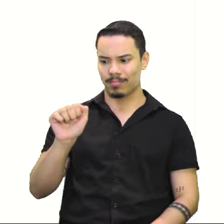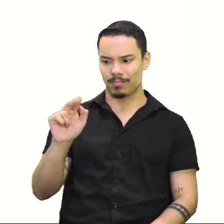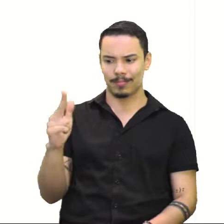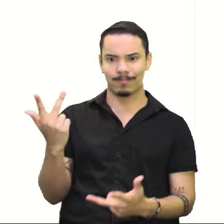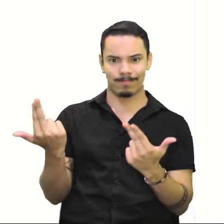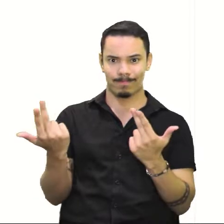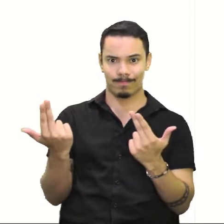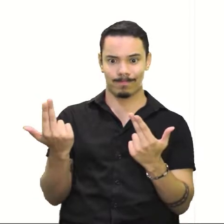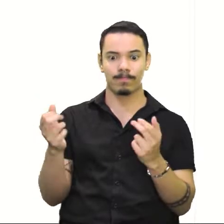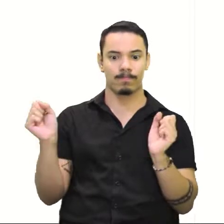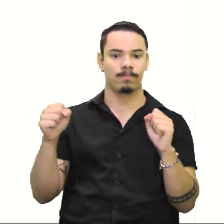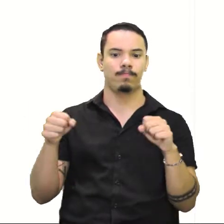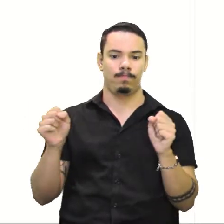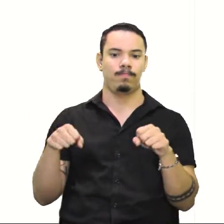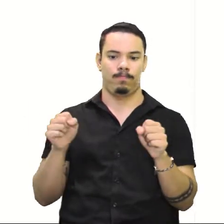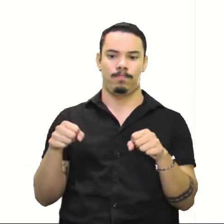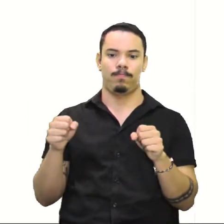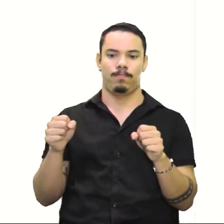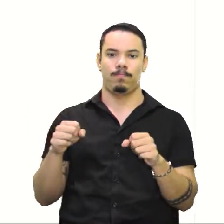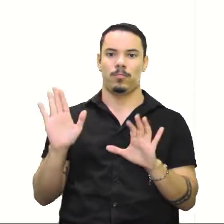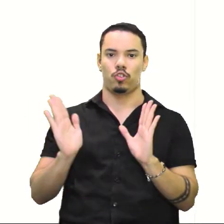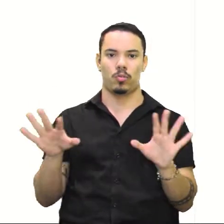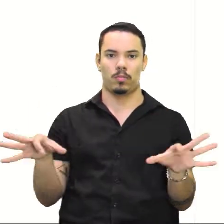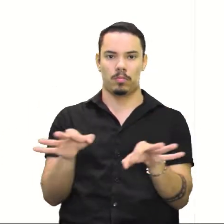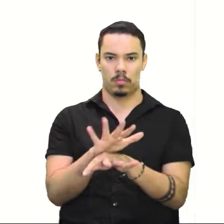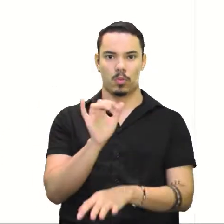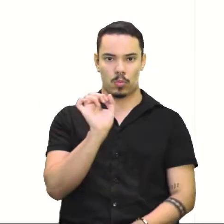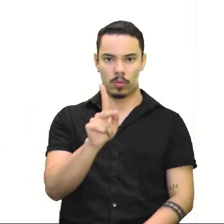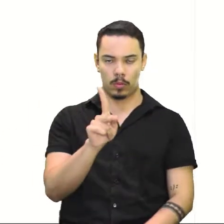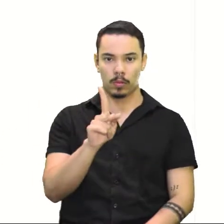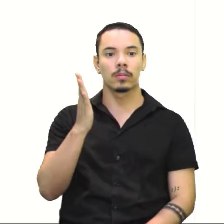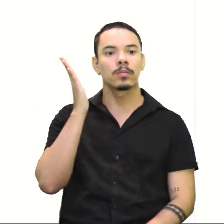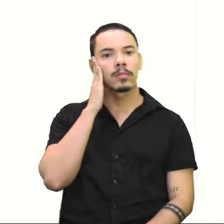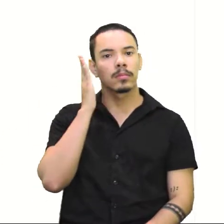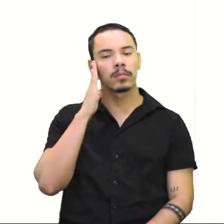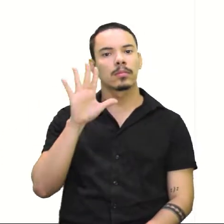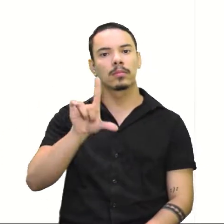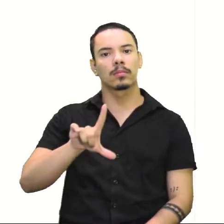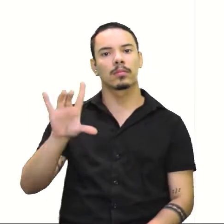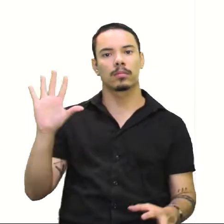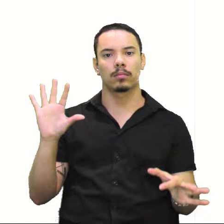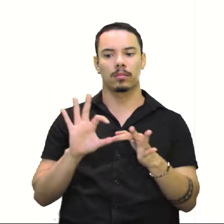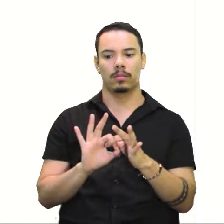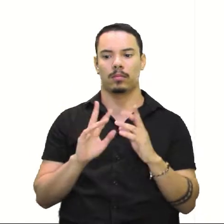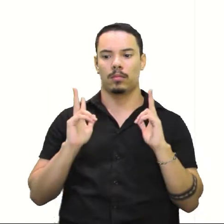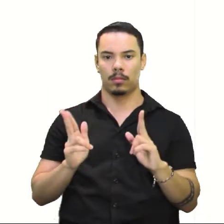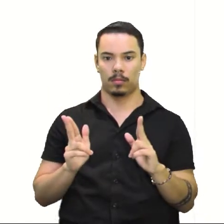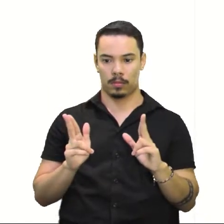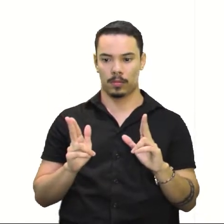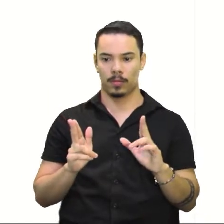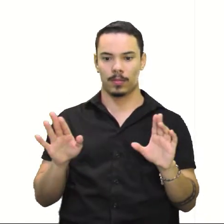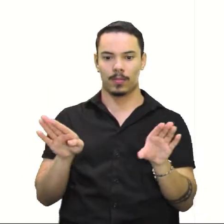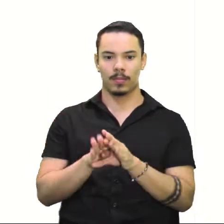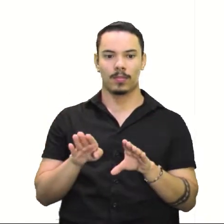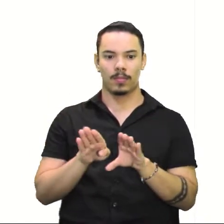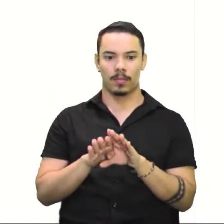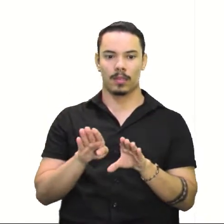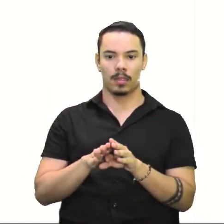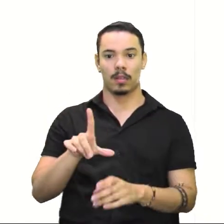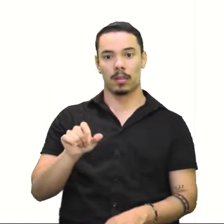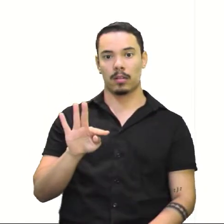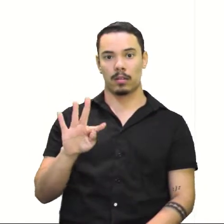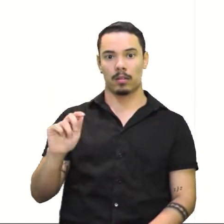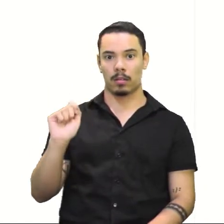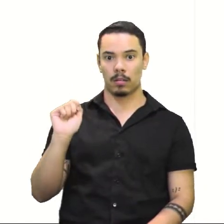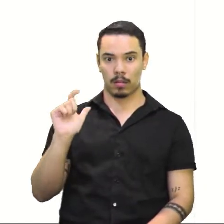mesmo. Então fechou. Já é a primeira parte, né? Tem a mesma parte literal, né? Que é mesma x. parte literal. X ao cubo,